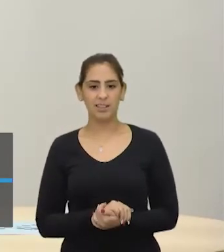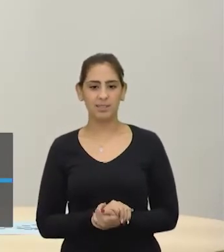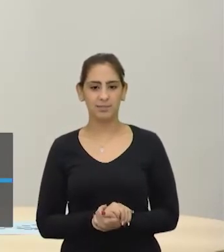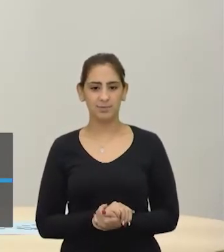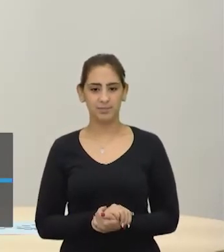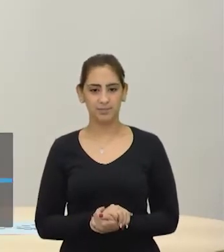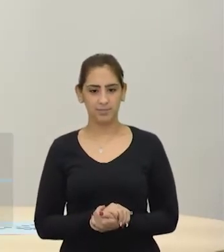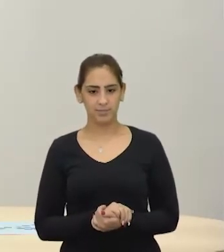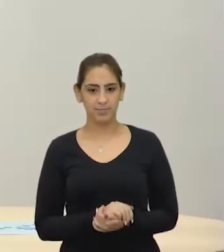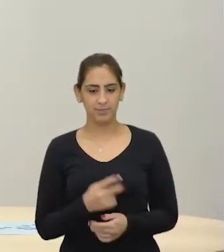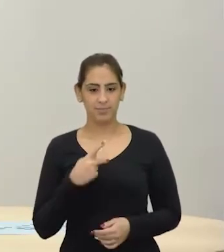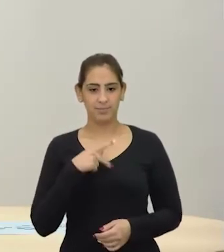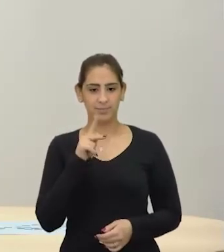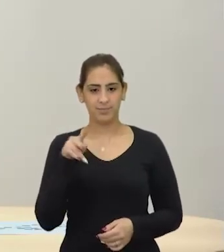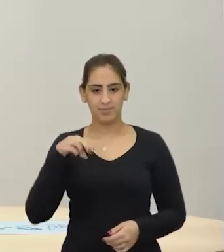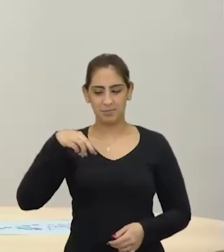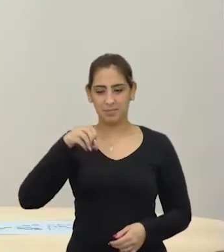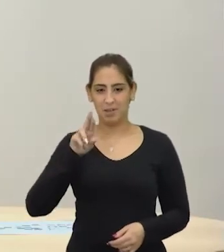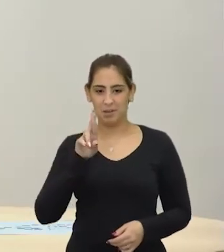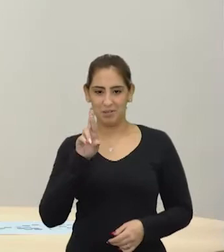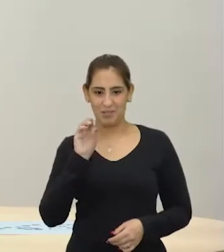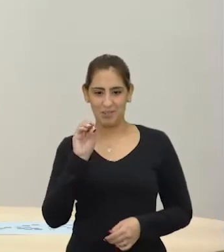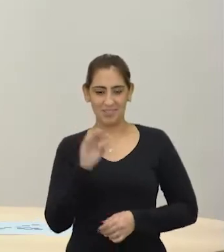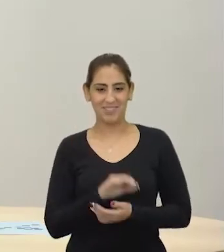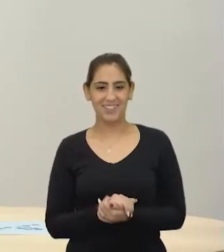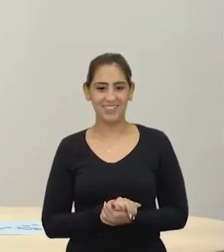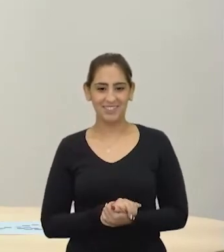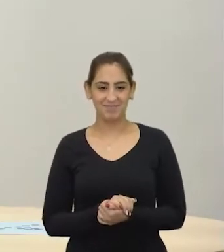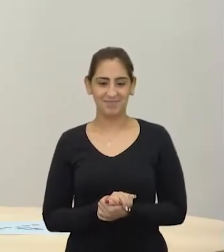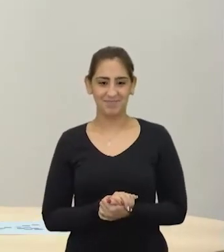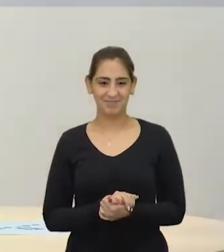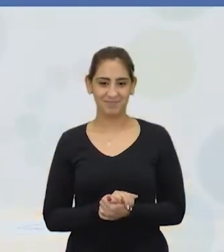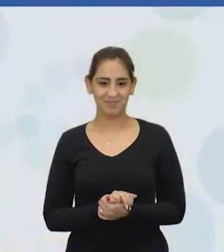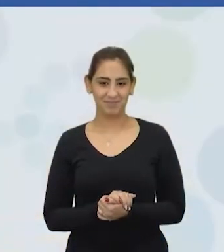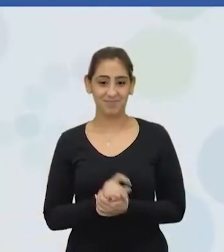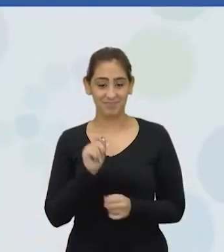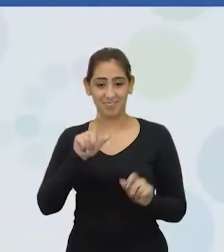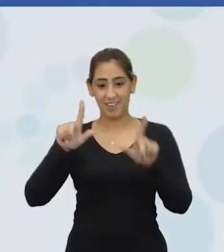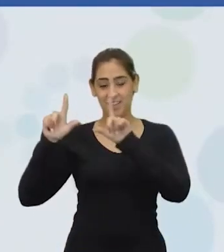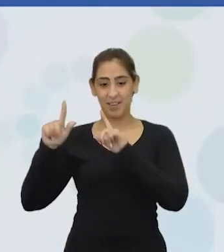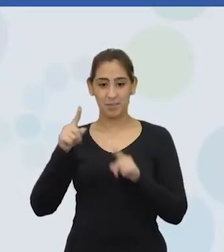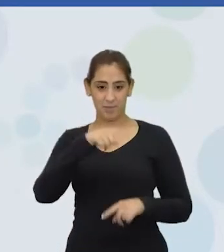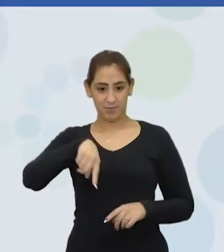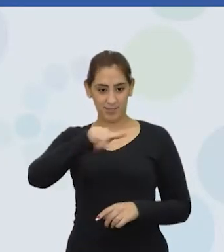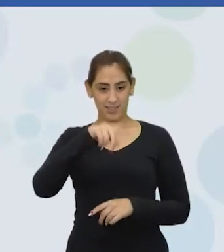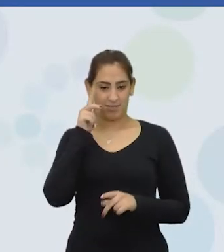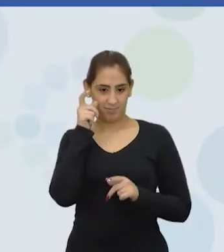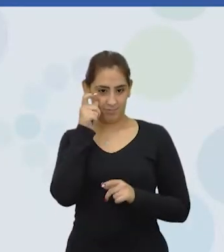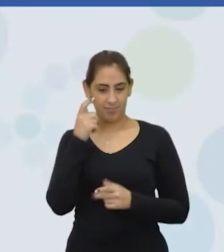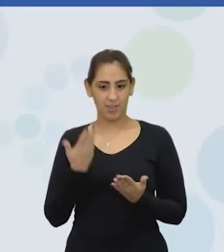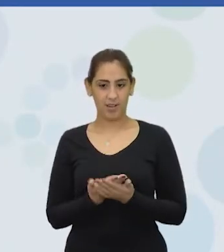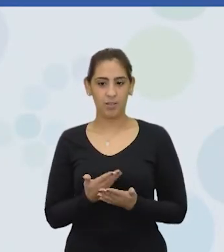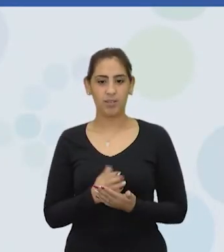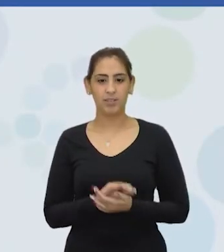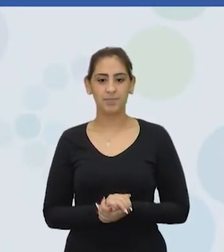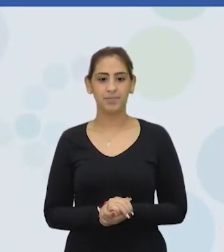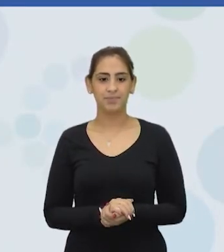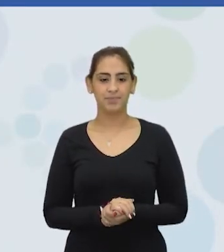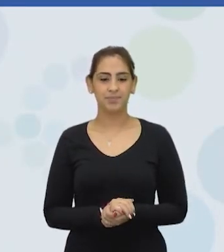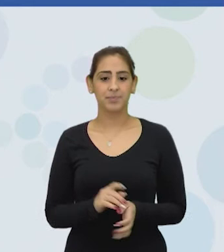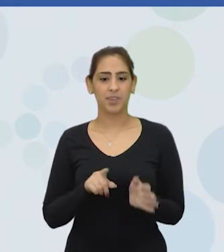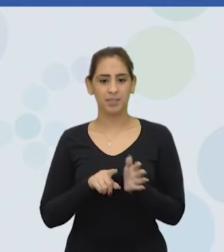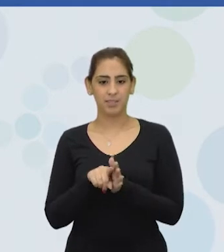moderar a aula do professor Mauro Farias. E o título da aula aí na tela para vocês, vamos lá. Análise linguística